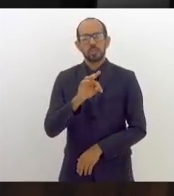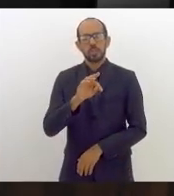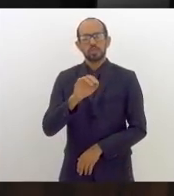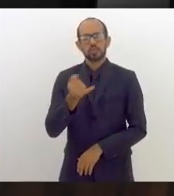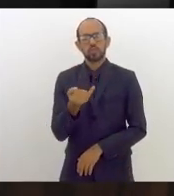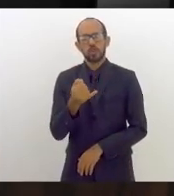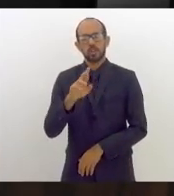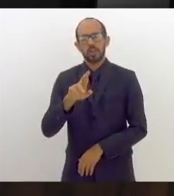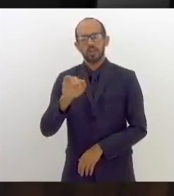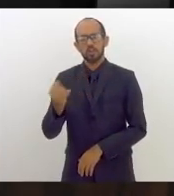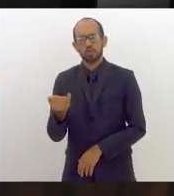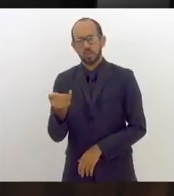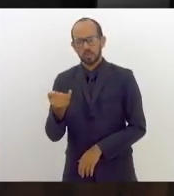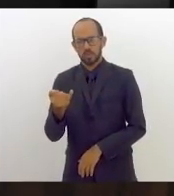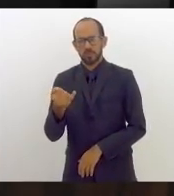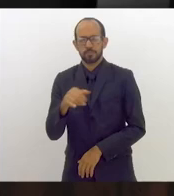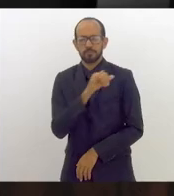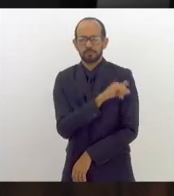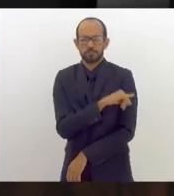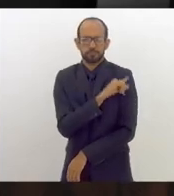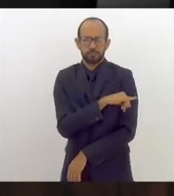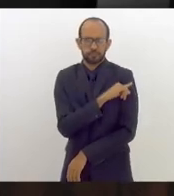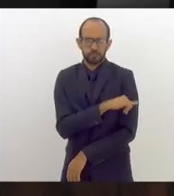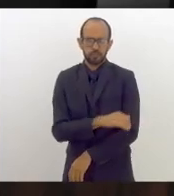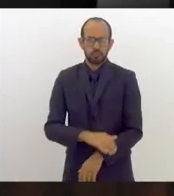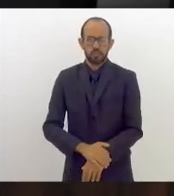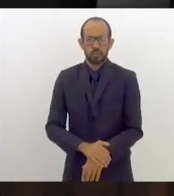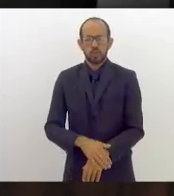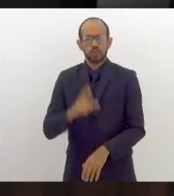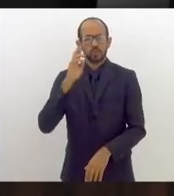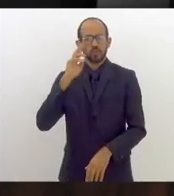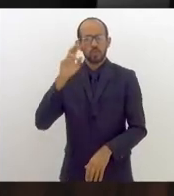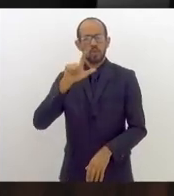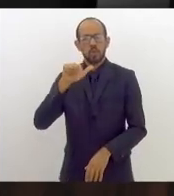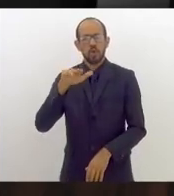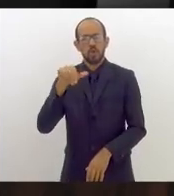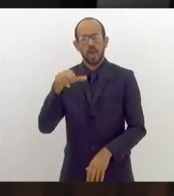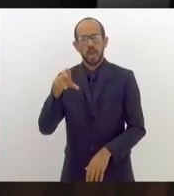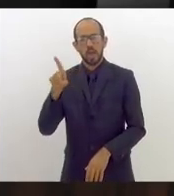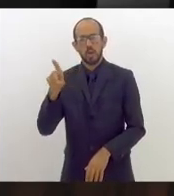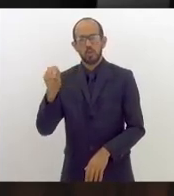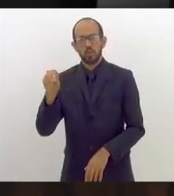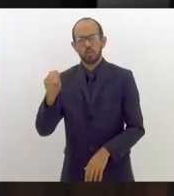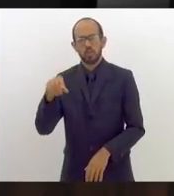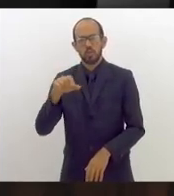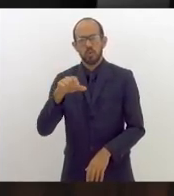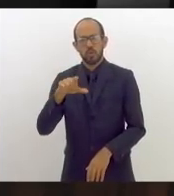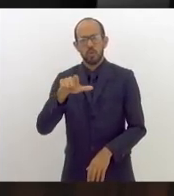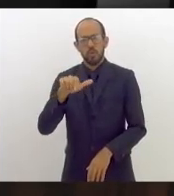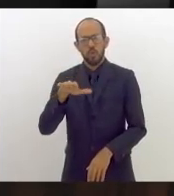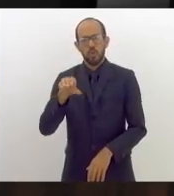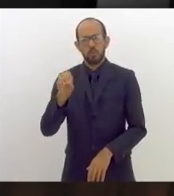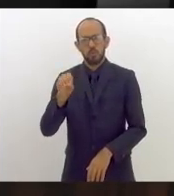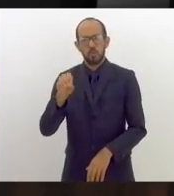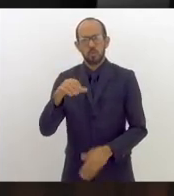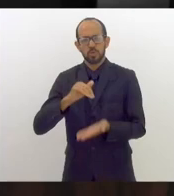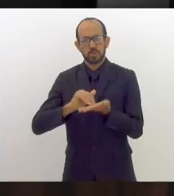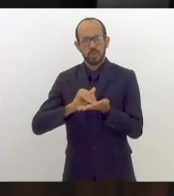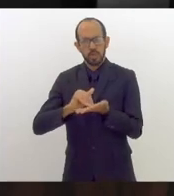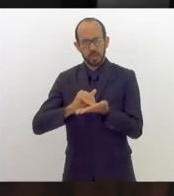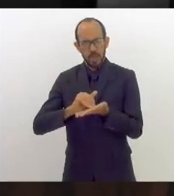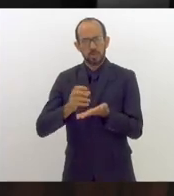do Estado do Rio de Janeiro o senhor Leonardo Lobo Pires secretário de fazenda